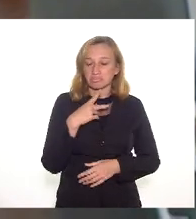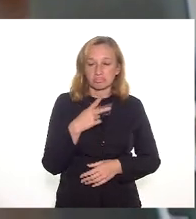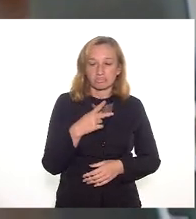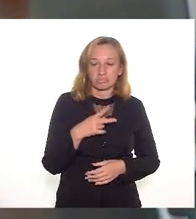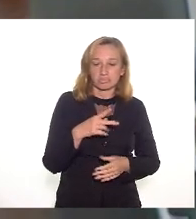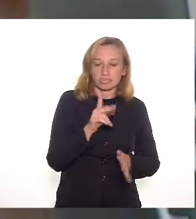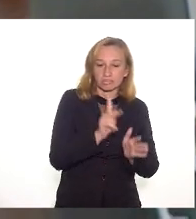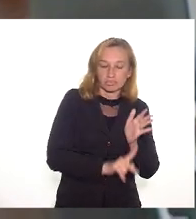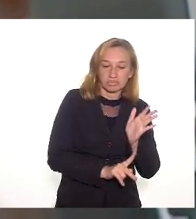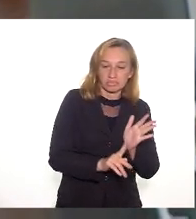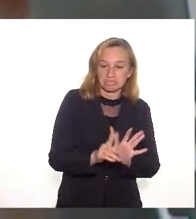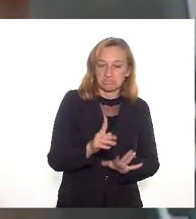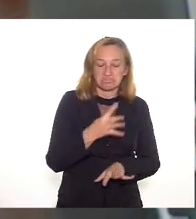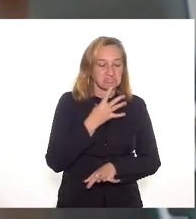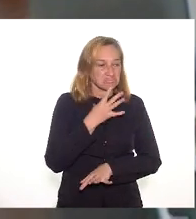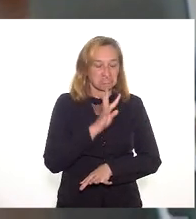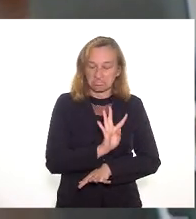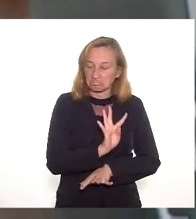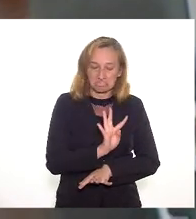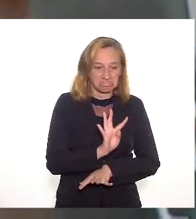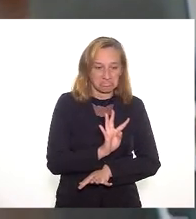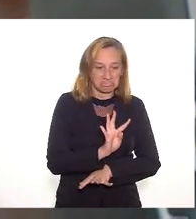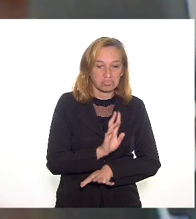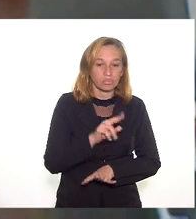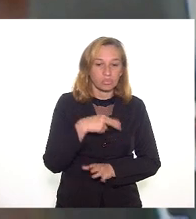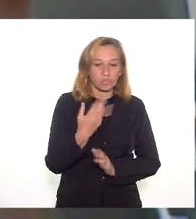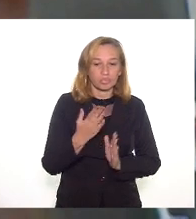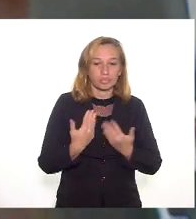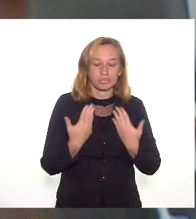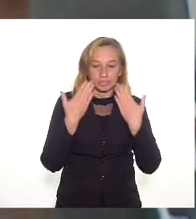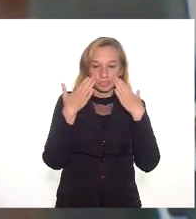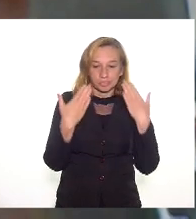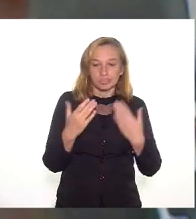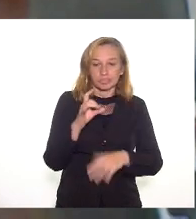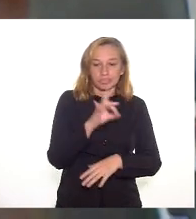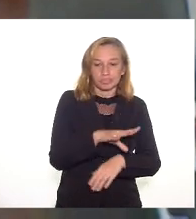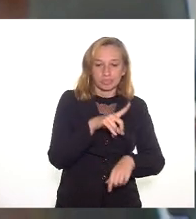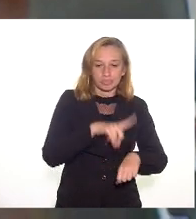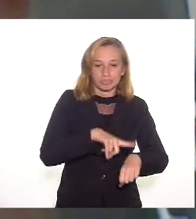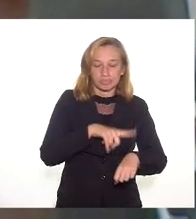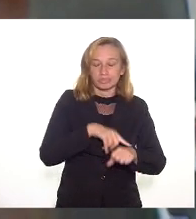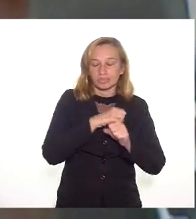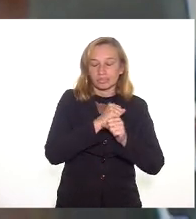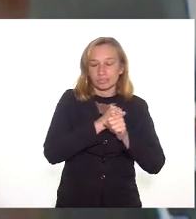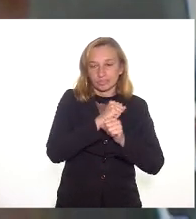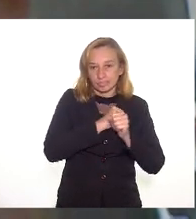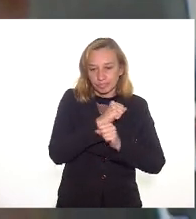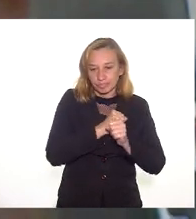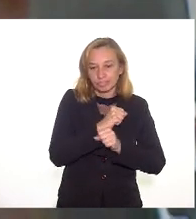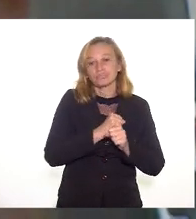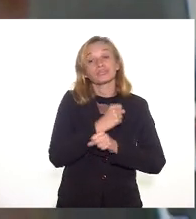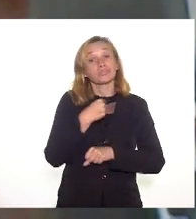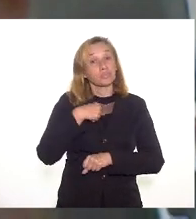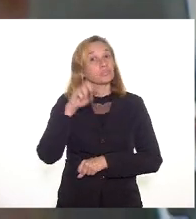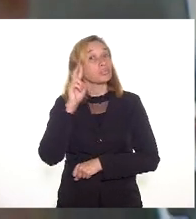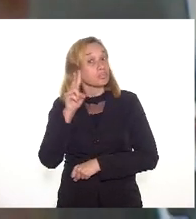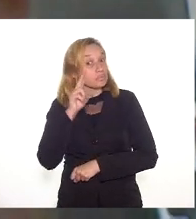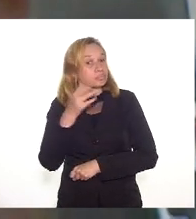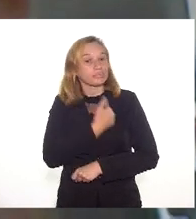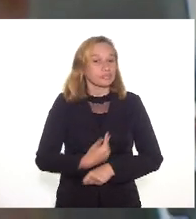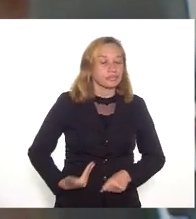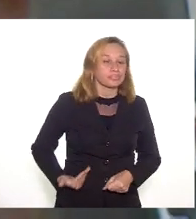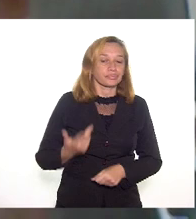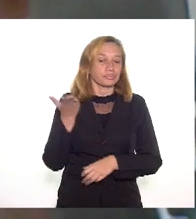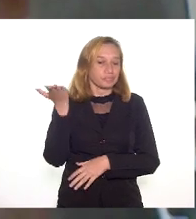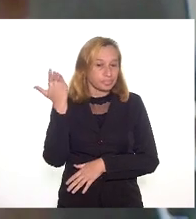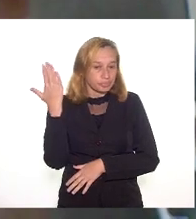tema que é desconhecido nem que foi apresentado de última hora. Já vem há bastante tempo, eu me lembro que no governo passado teve